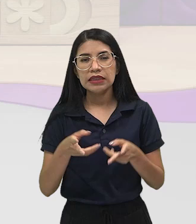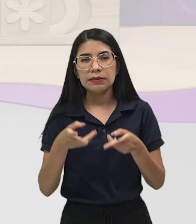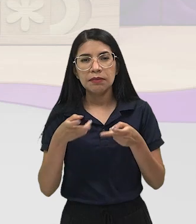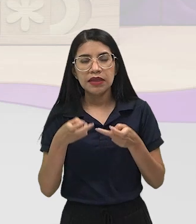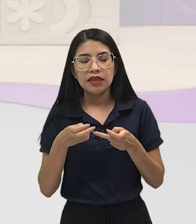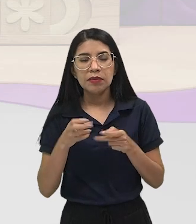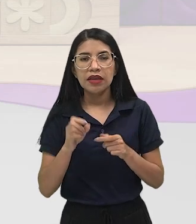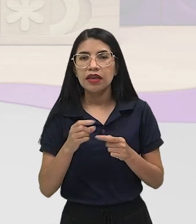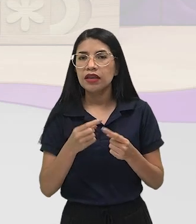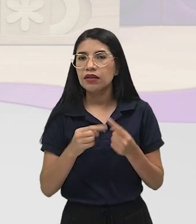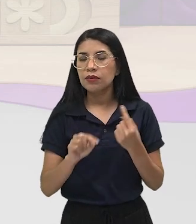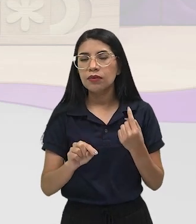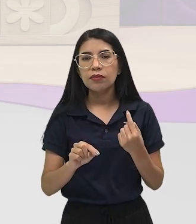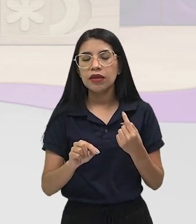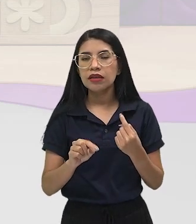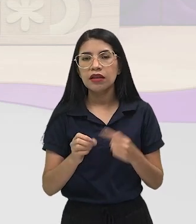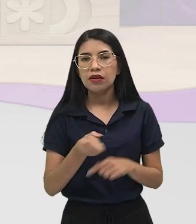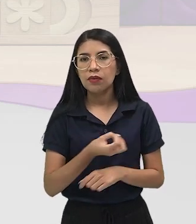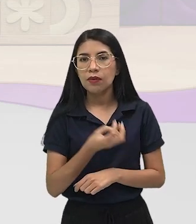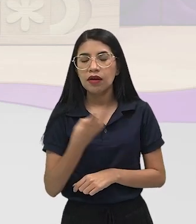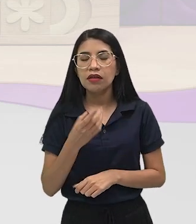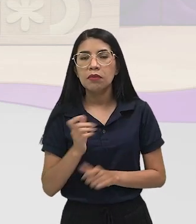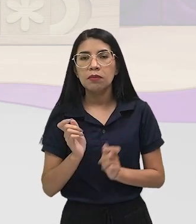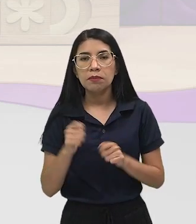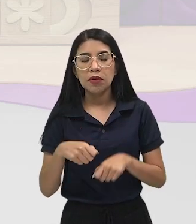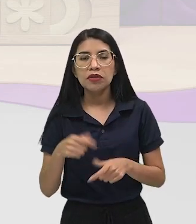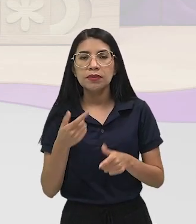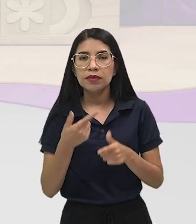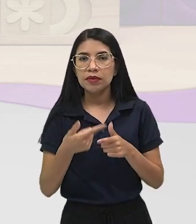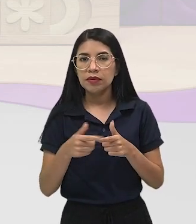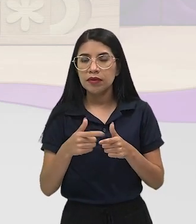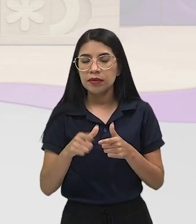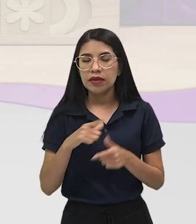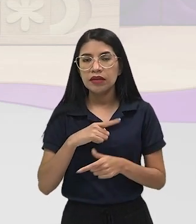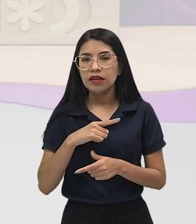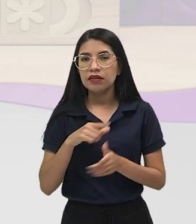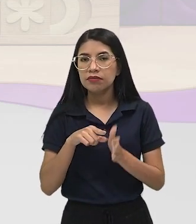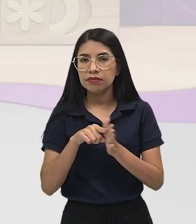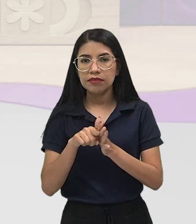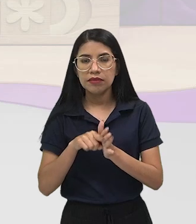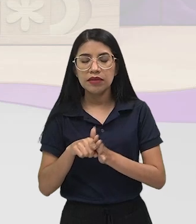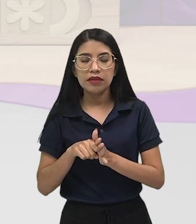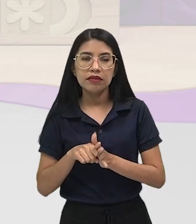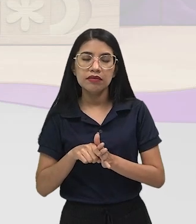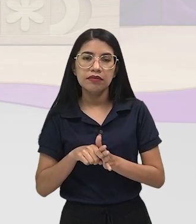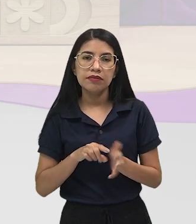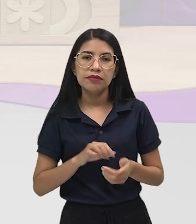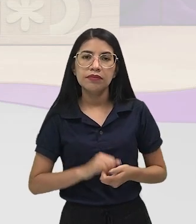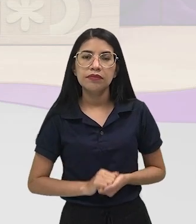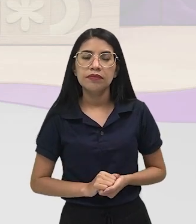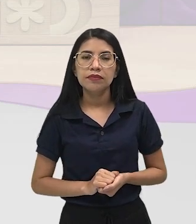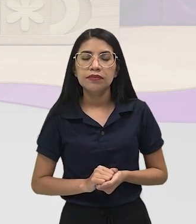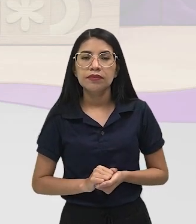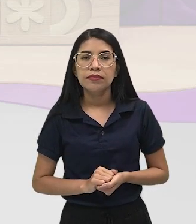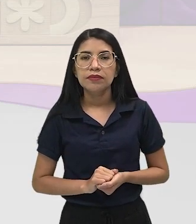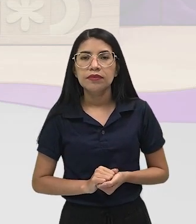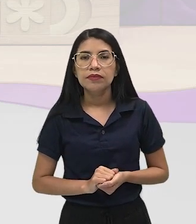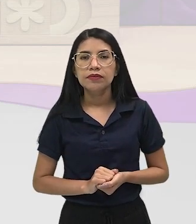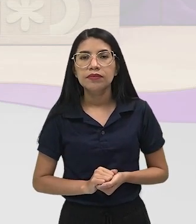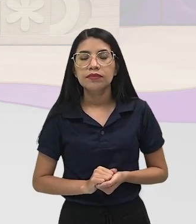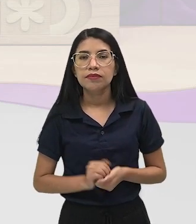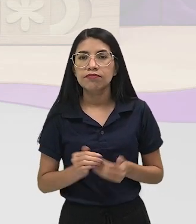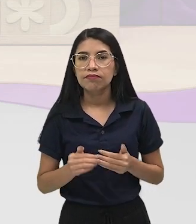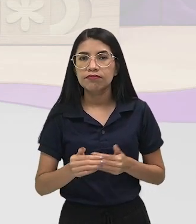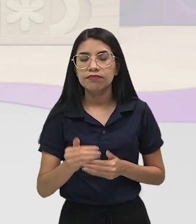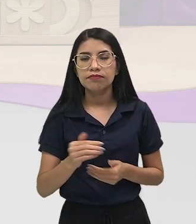é significativa, às vezes ela acaba comprometendo a tua pesquisa. É isso que está dizendo aí. Beleza? Sigamos.